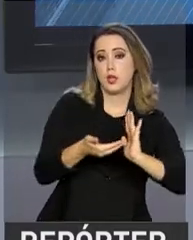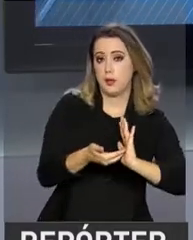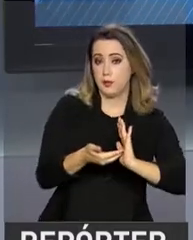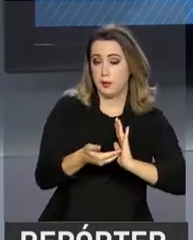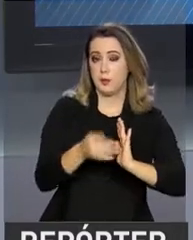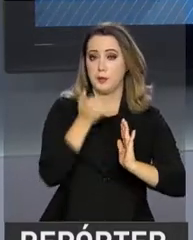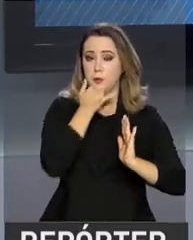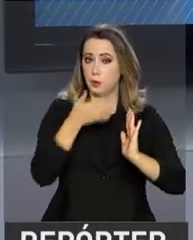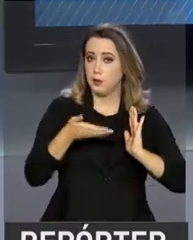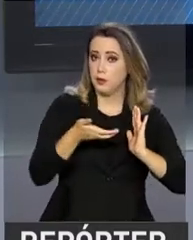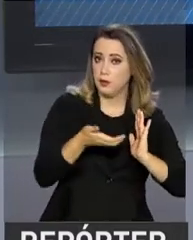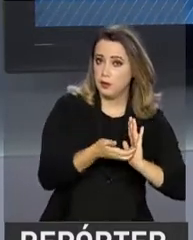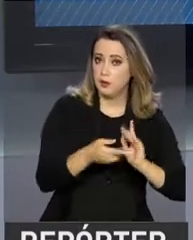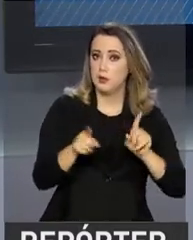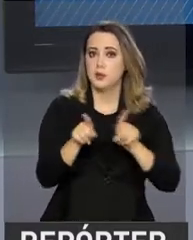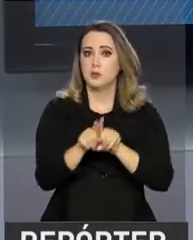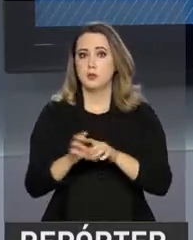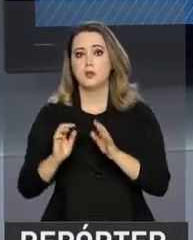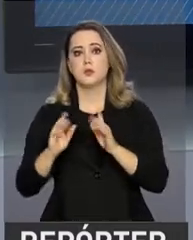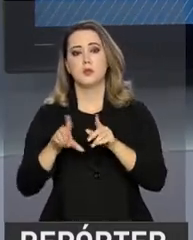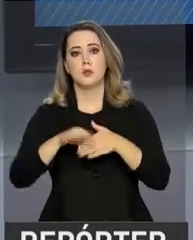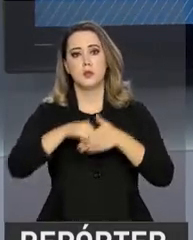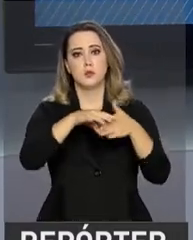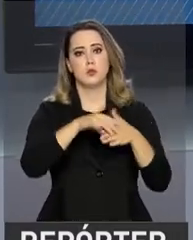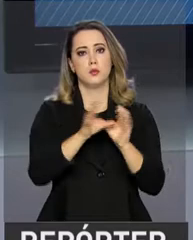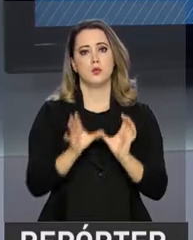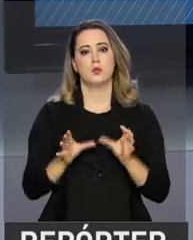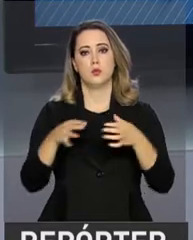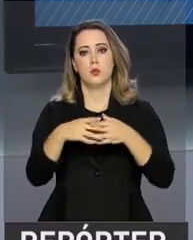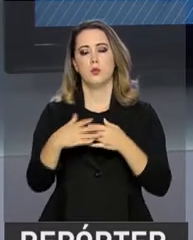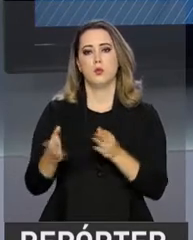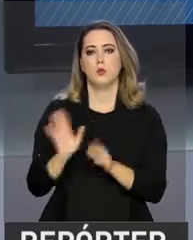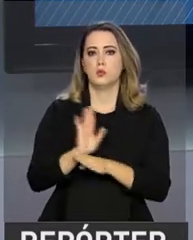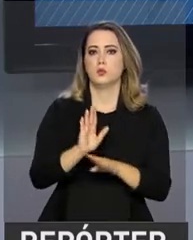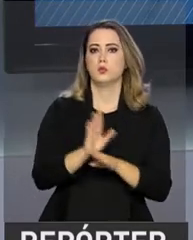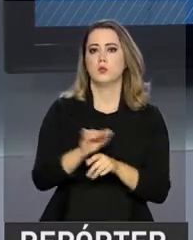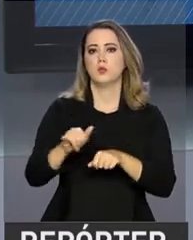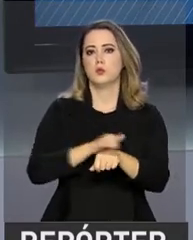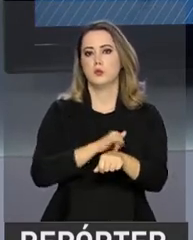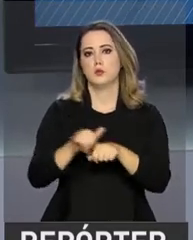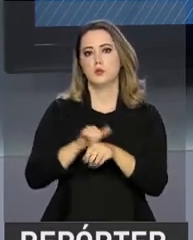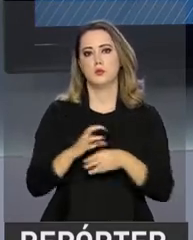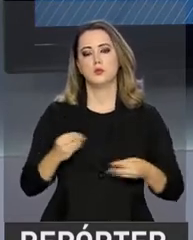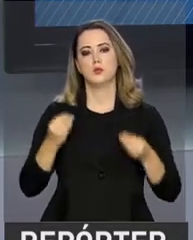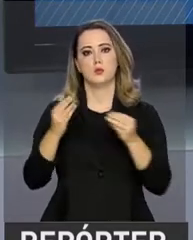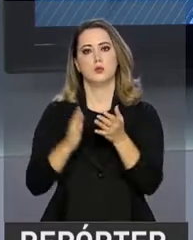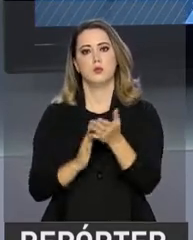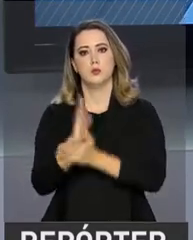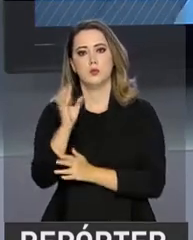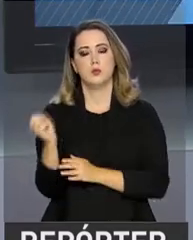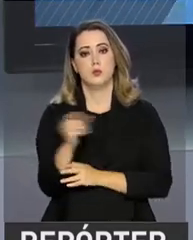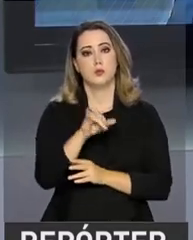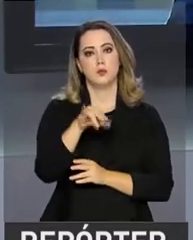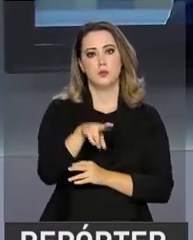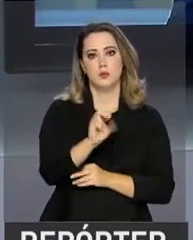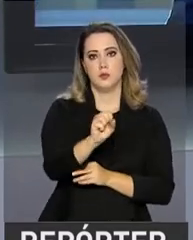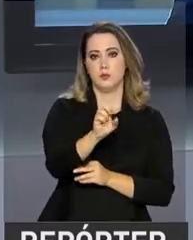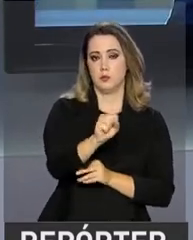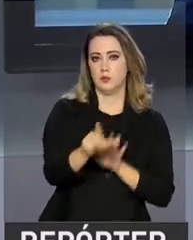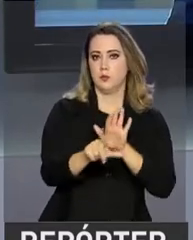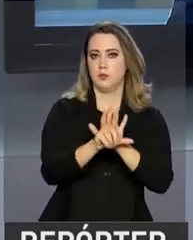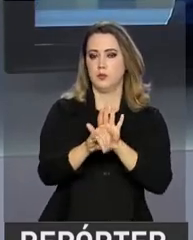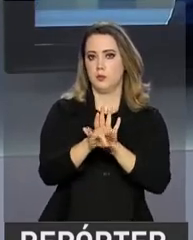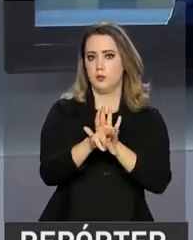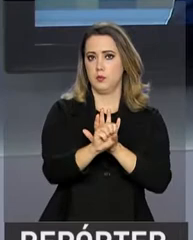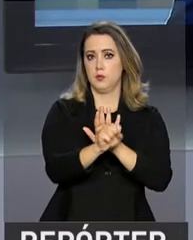aliada para discutir uma estratégia que garanta a aprovação da reforma na previdência social e nós vamos até o palácio do planalto saber os